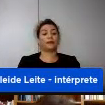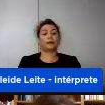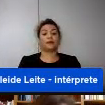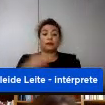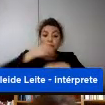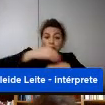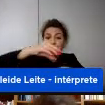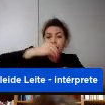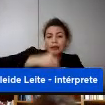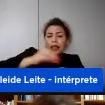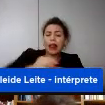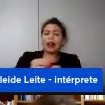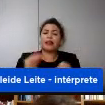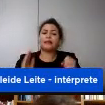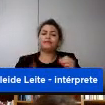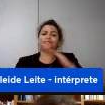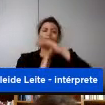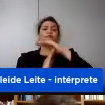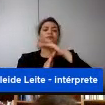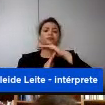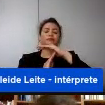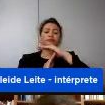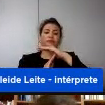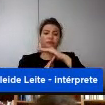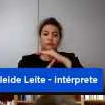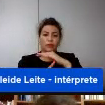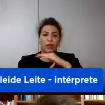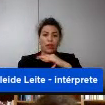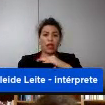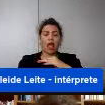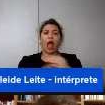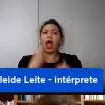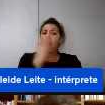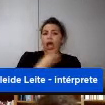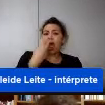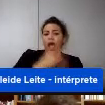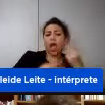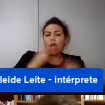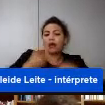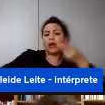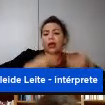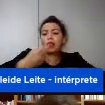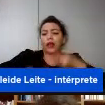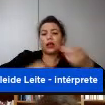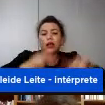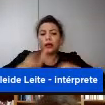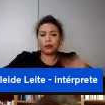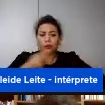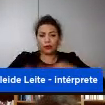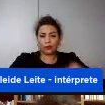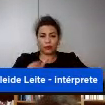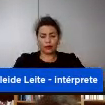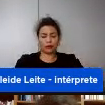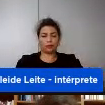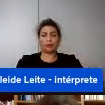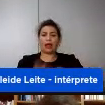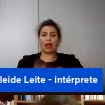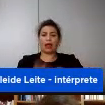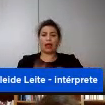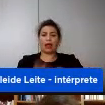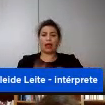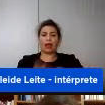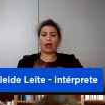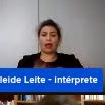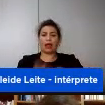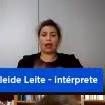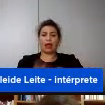ela é muito limitada. A transmissão oral do conhecimento, né? A formação daqueles nossos modelos internos. Por exemplo,